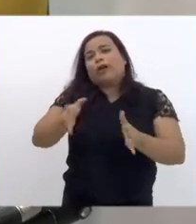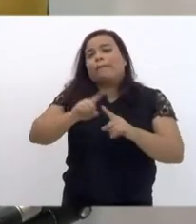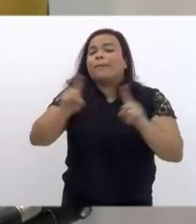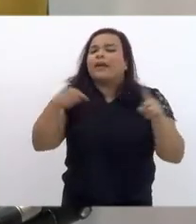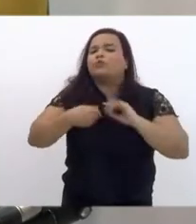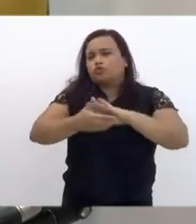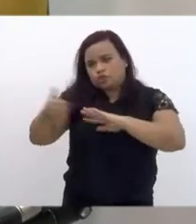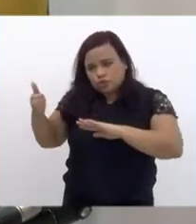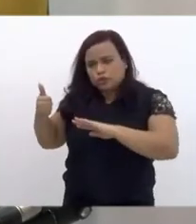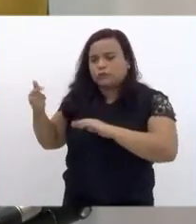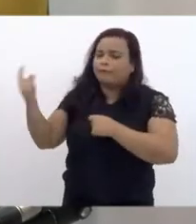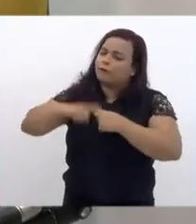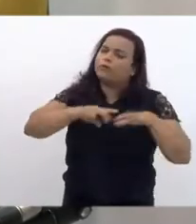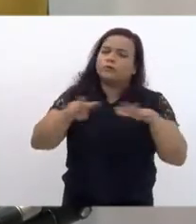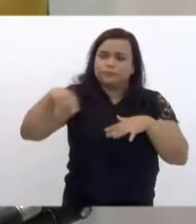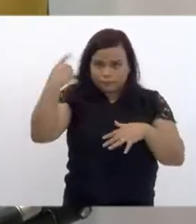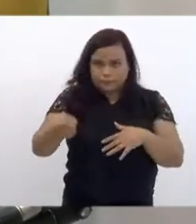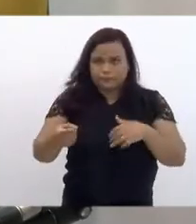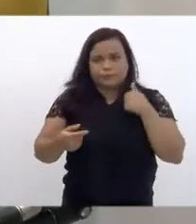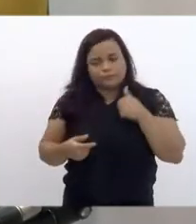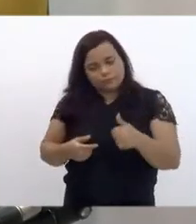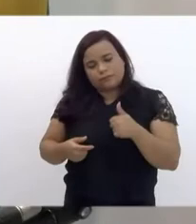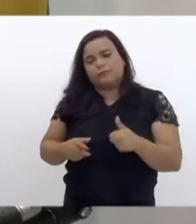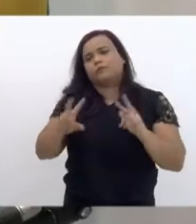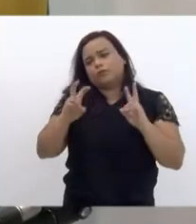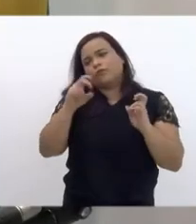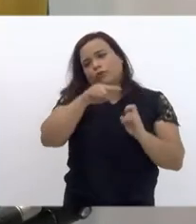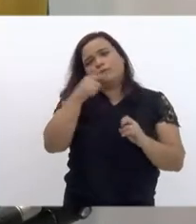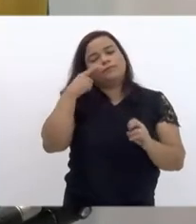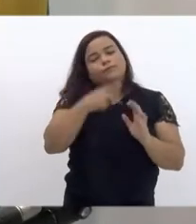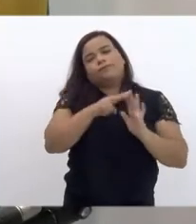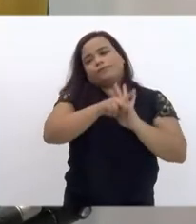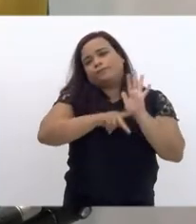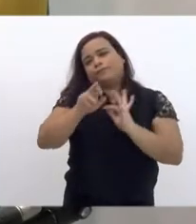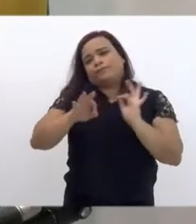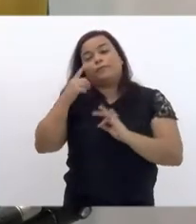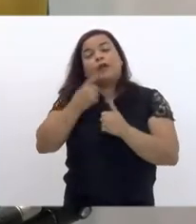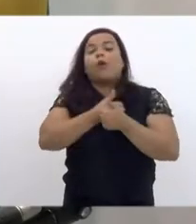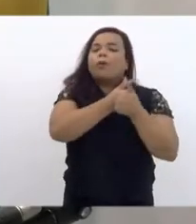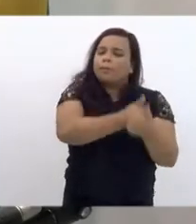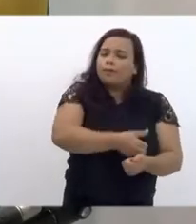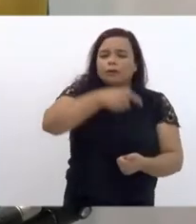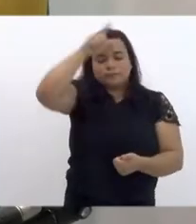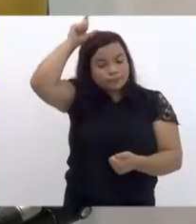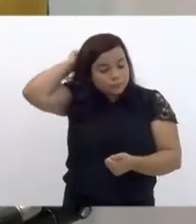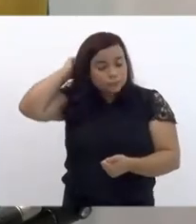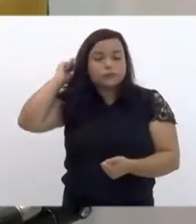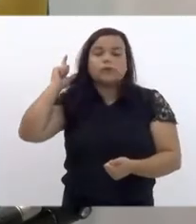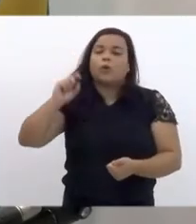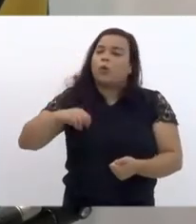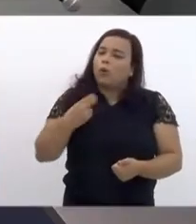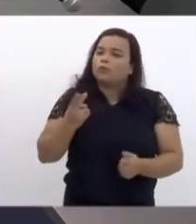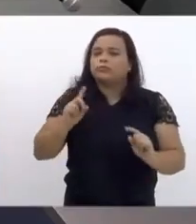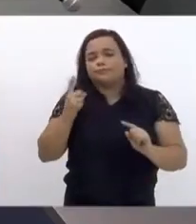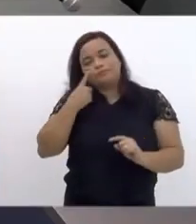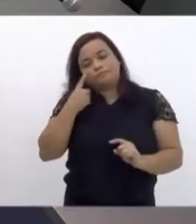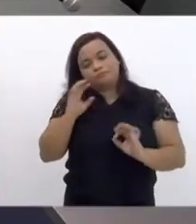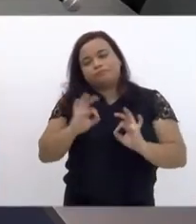e me convenço a respeito de acompanhar aqui a posição do deputado Luiz Paulo. Já que o senhor está pedindo de vista, senhor